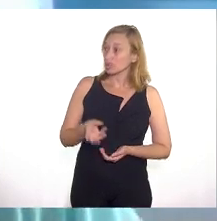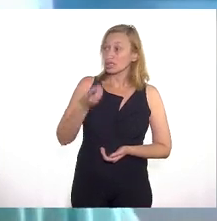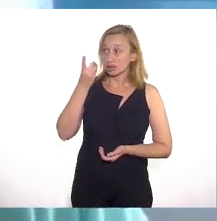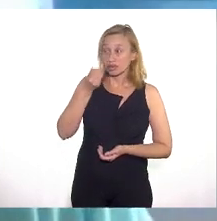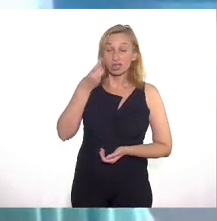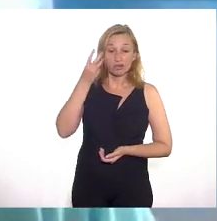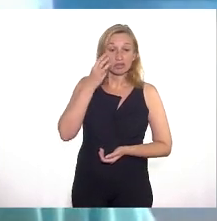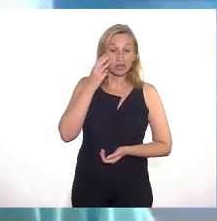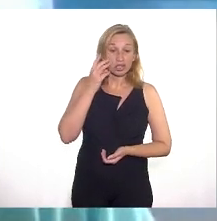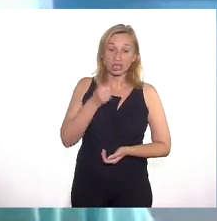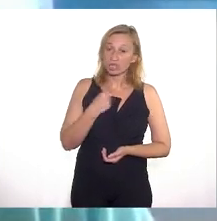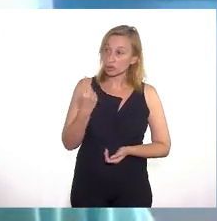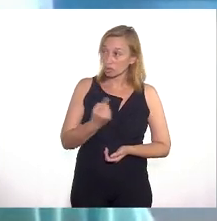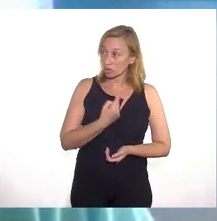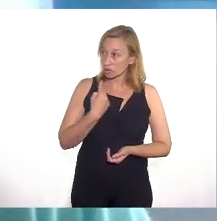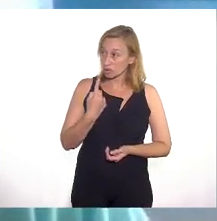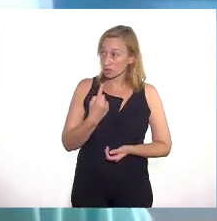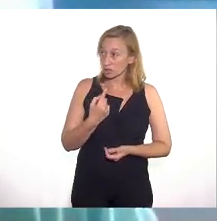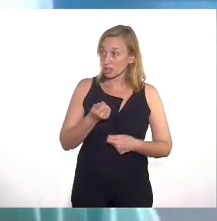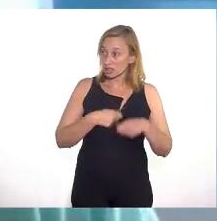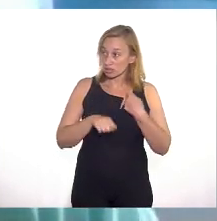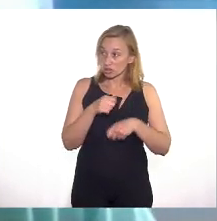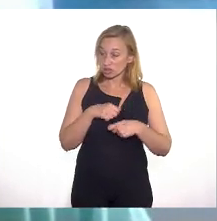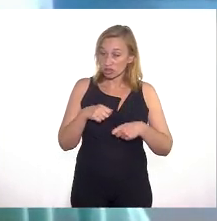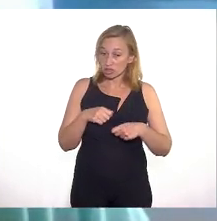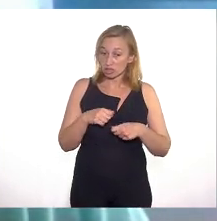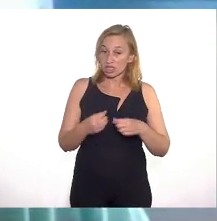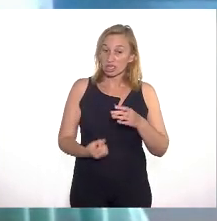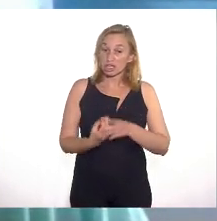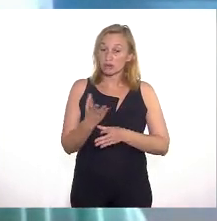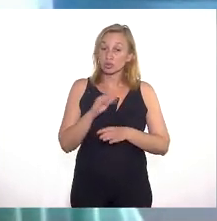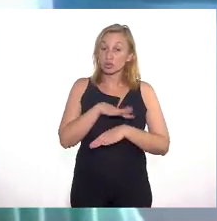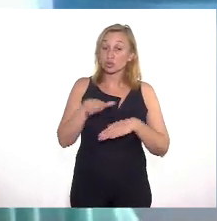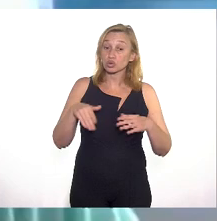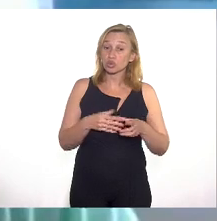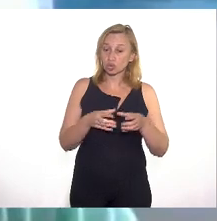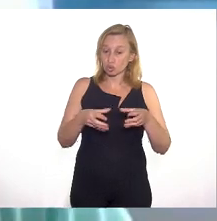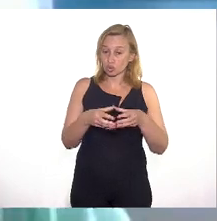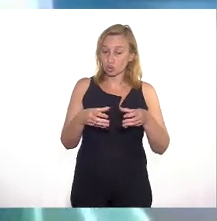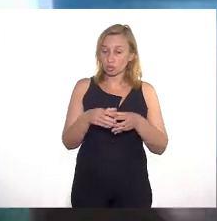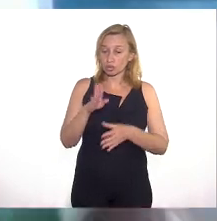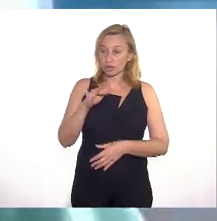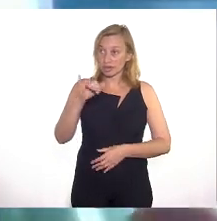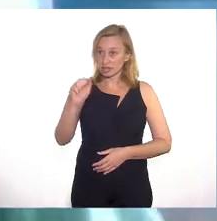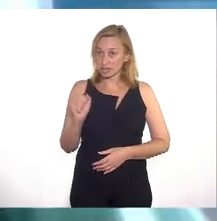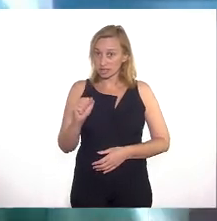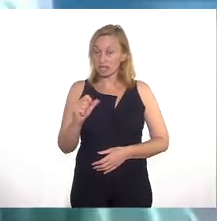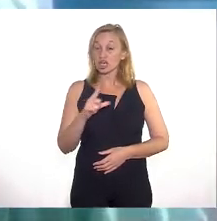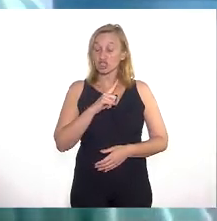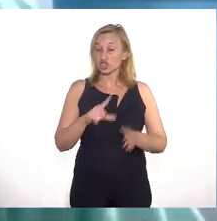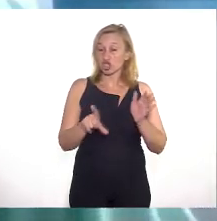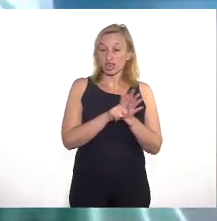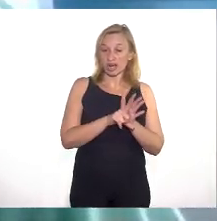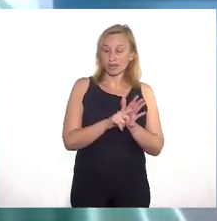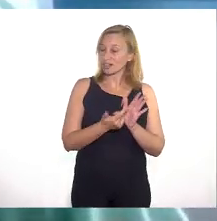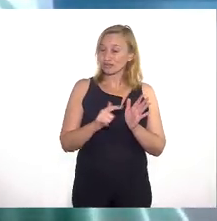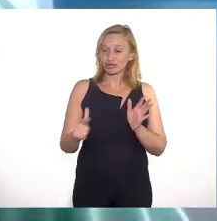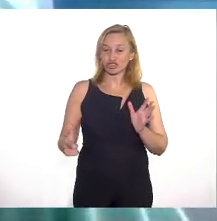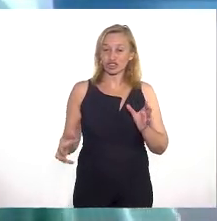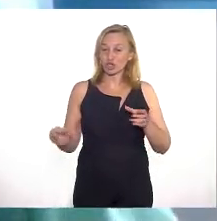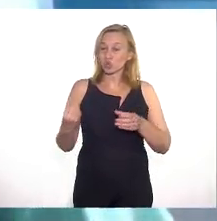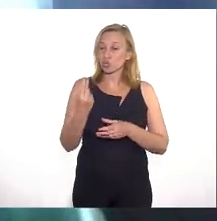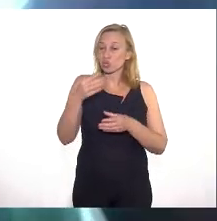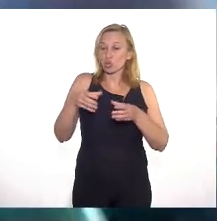Valdec, na nossa gestão a gente implantou todos os comitês de bacia, sem exceção, que tinha a lei, mas não tinha nenhum comitê